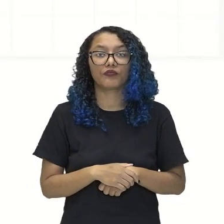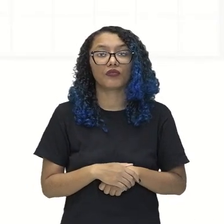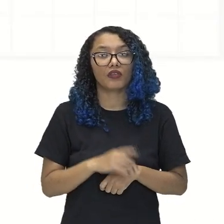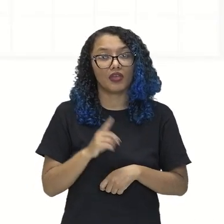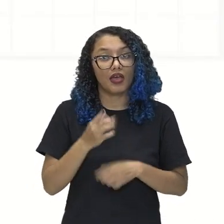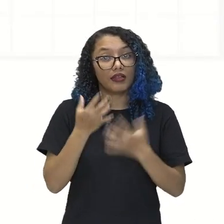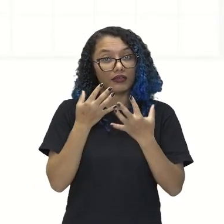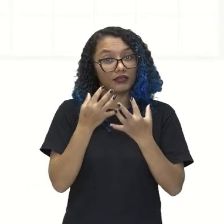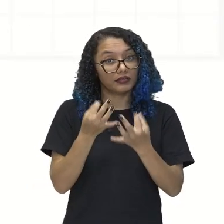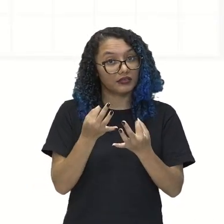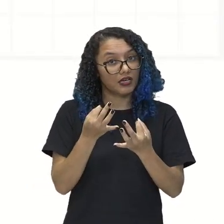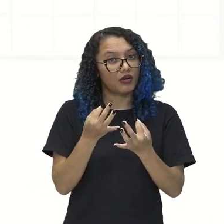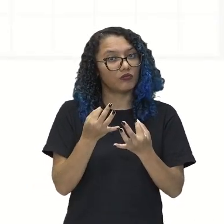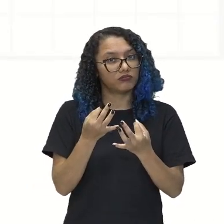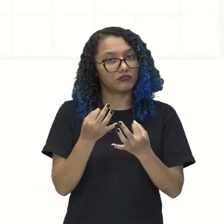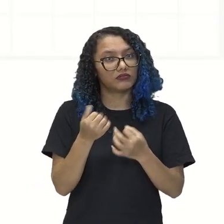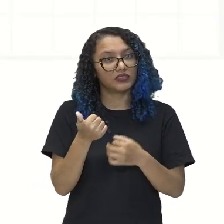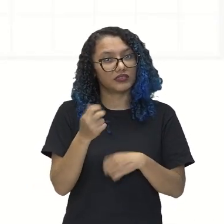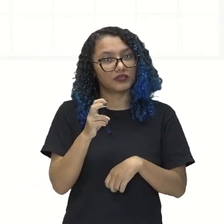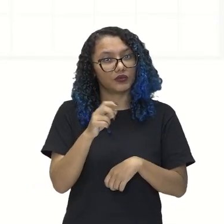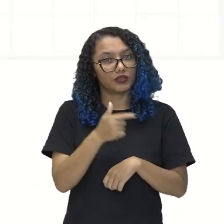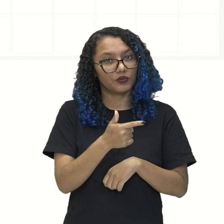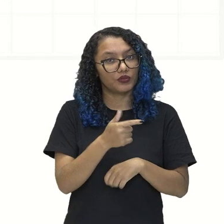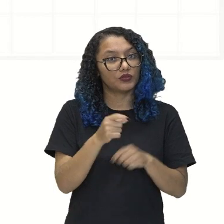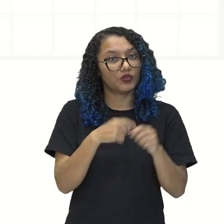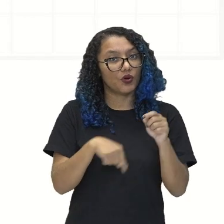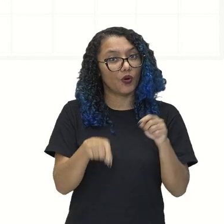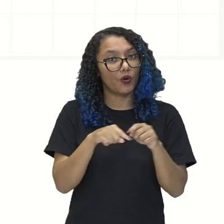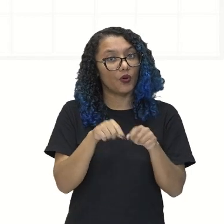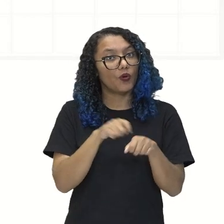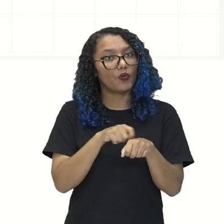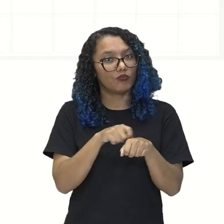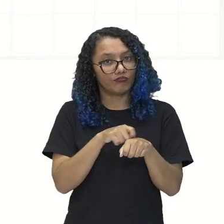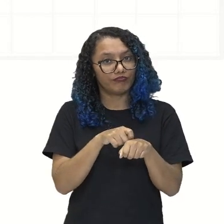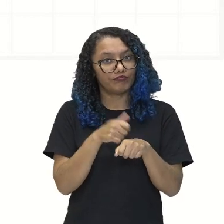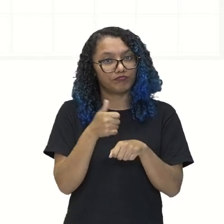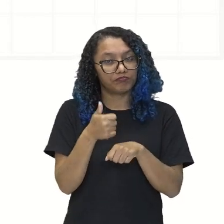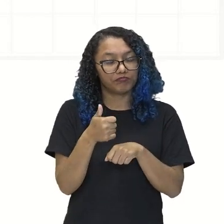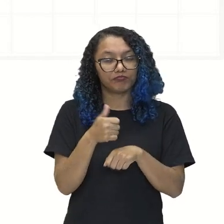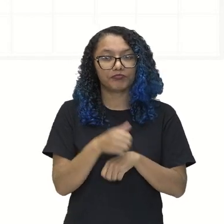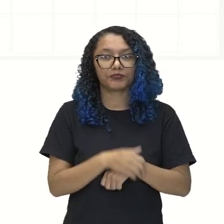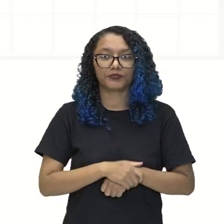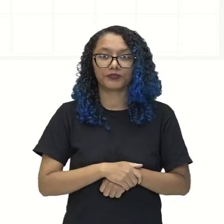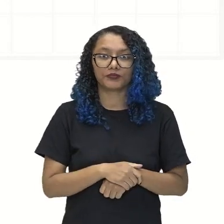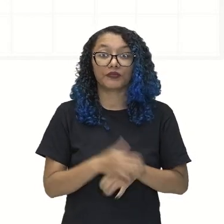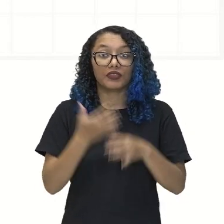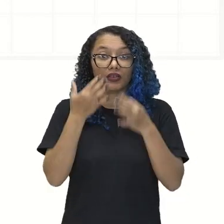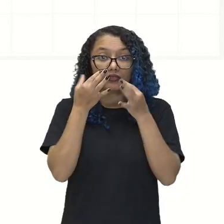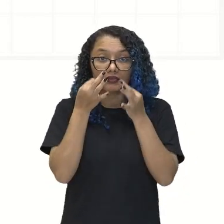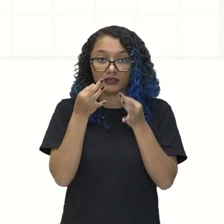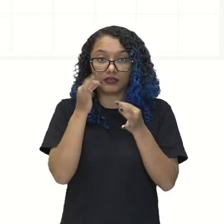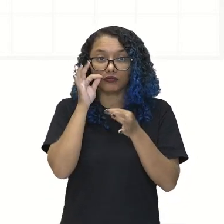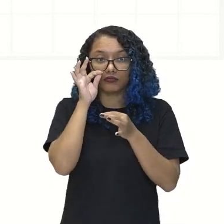situação. Ó. Agora está envolvendo a questão das rodas. Então vamos observar, olha,